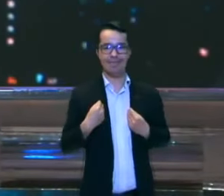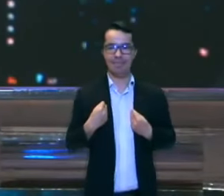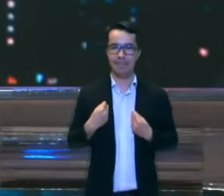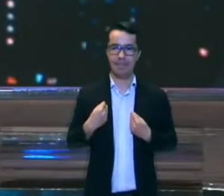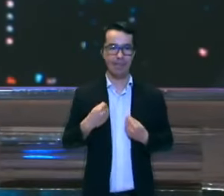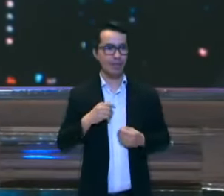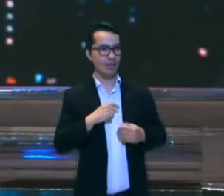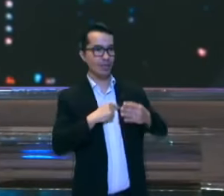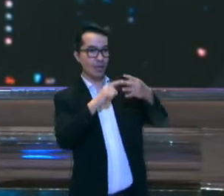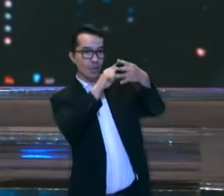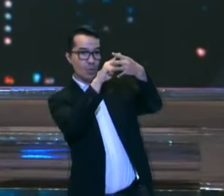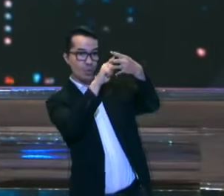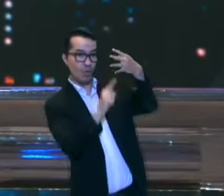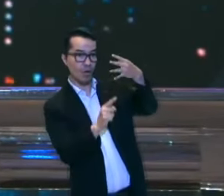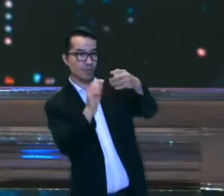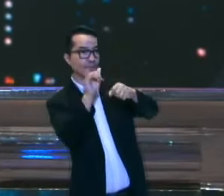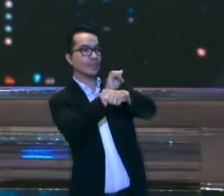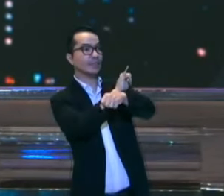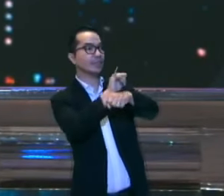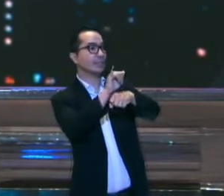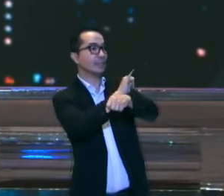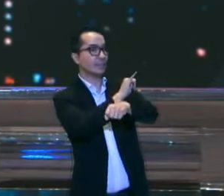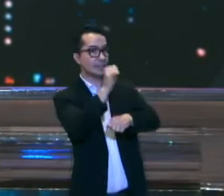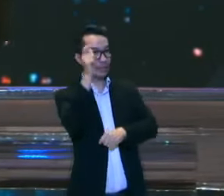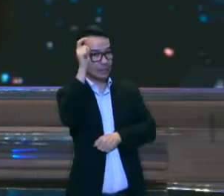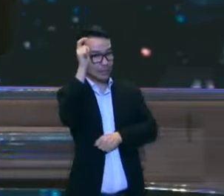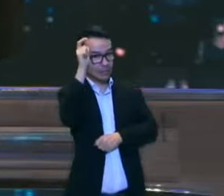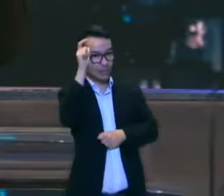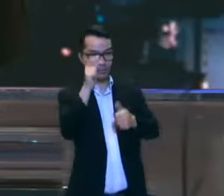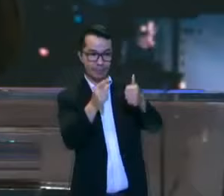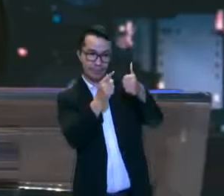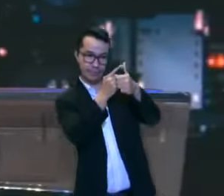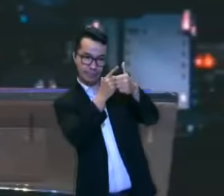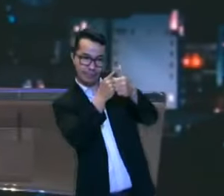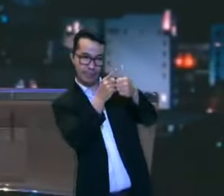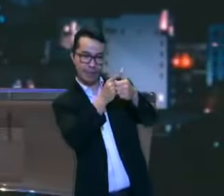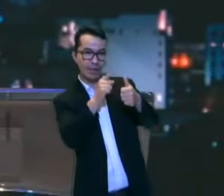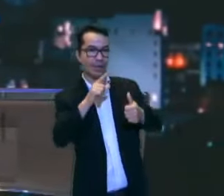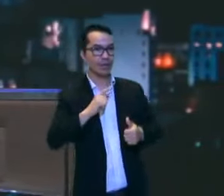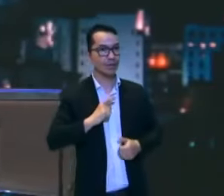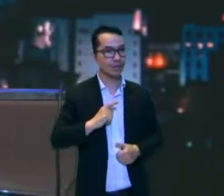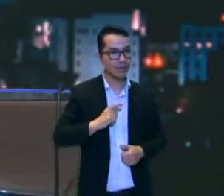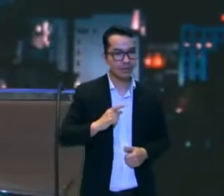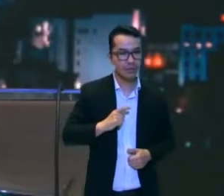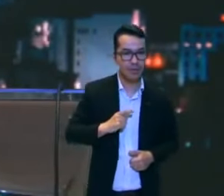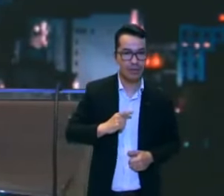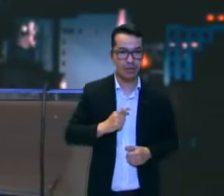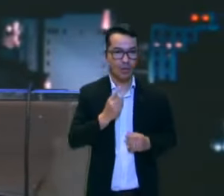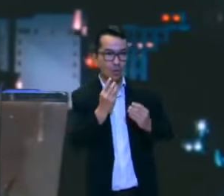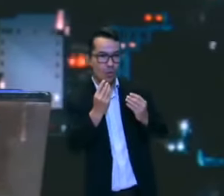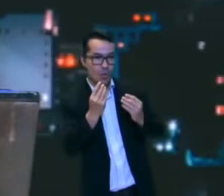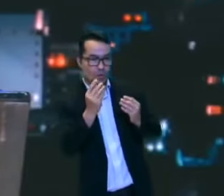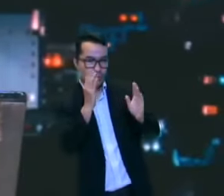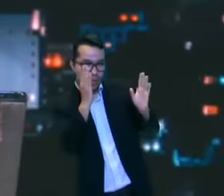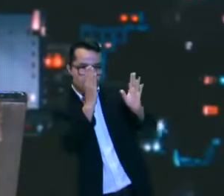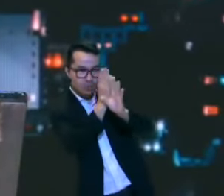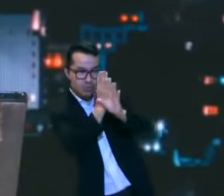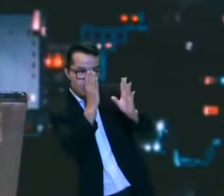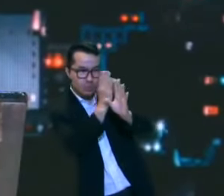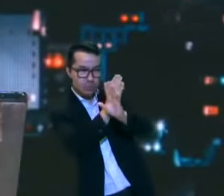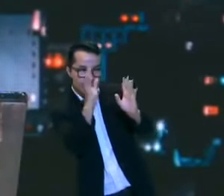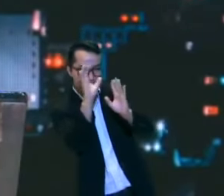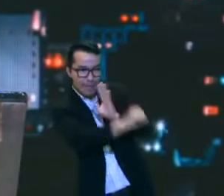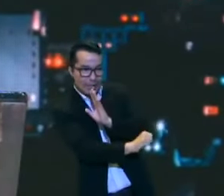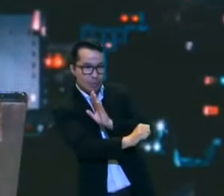nesse texto. A Bíblia fala das ciladas do inimigo. A Bíblia vai falar sobre o dia